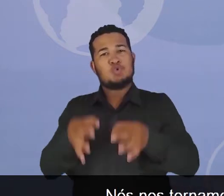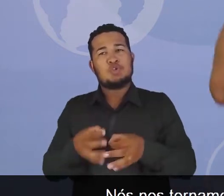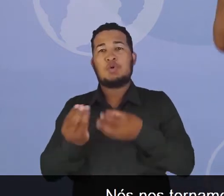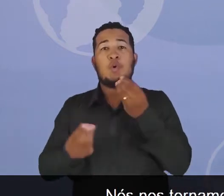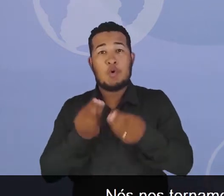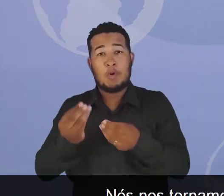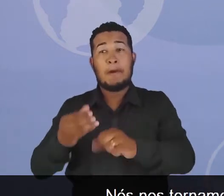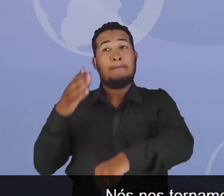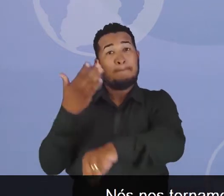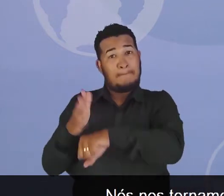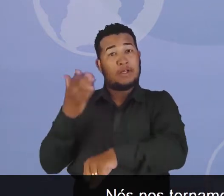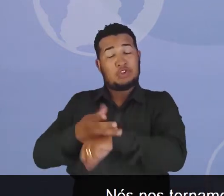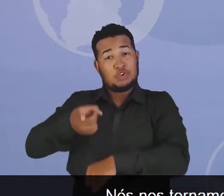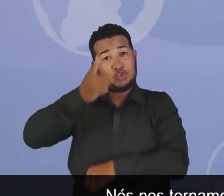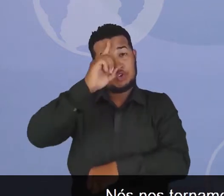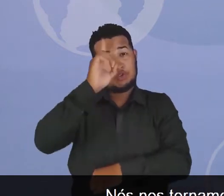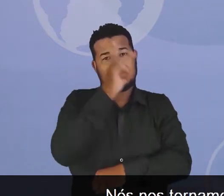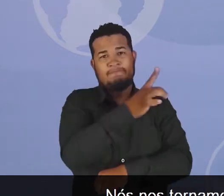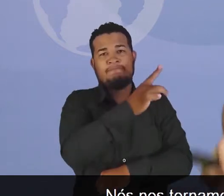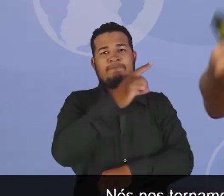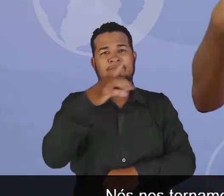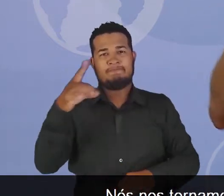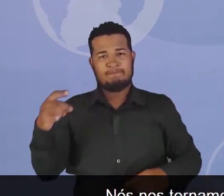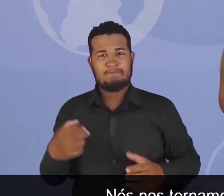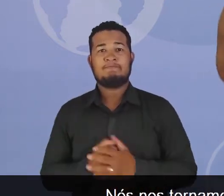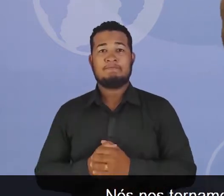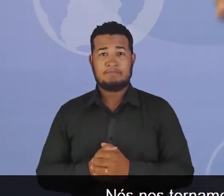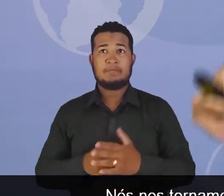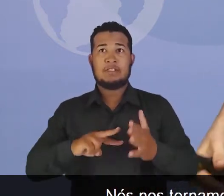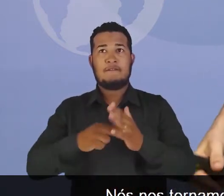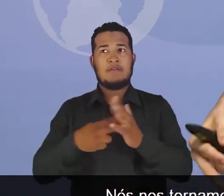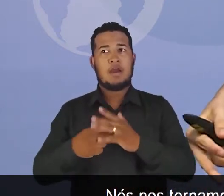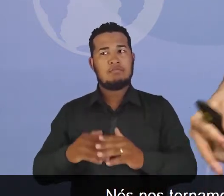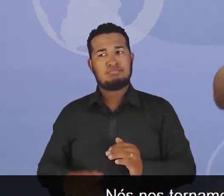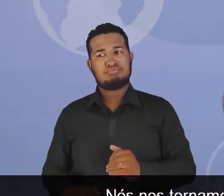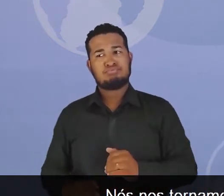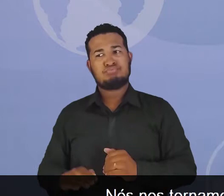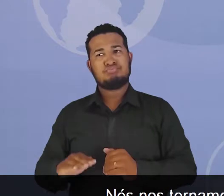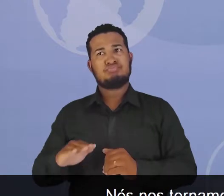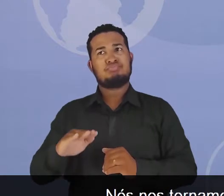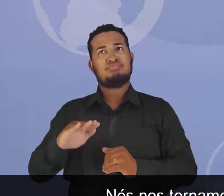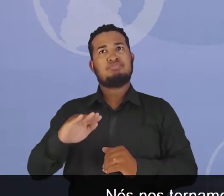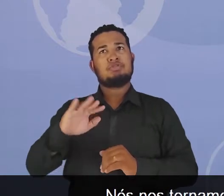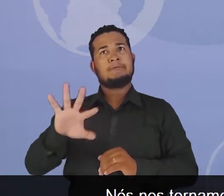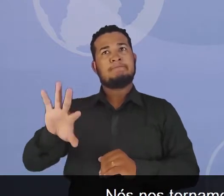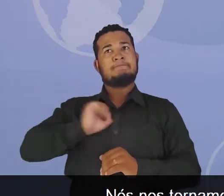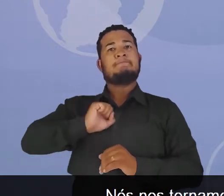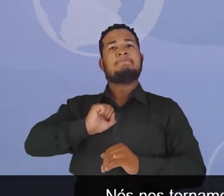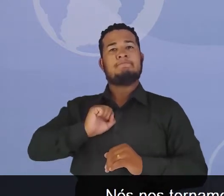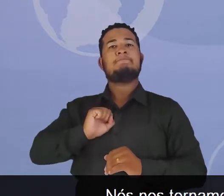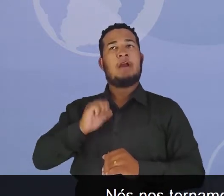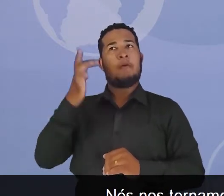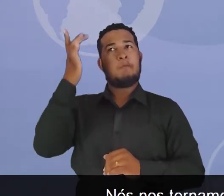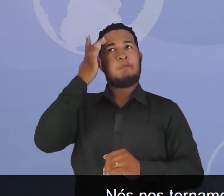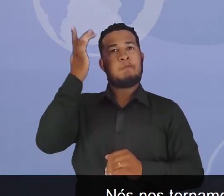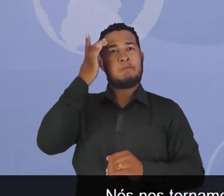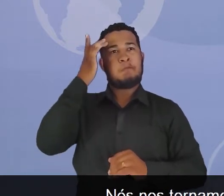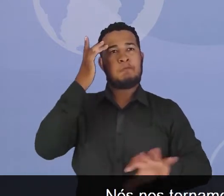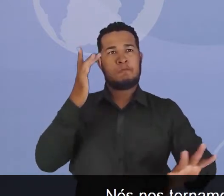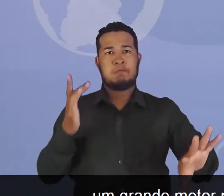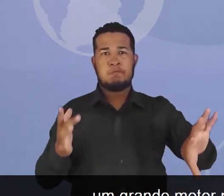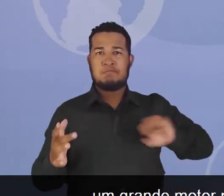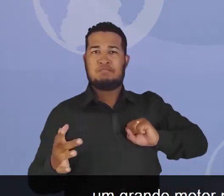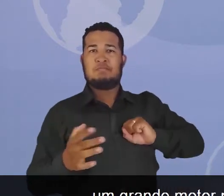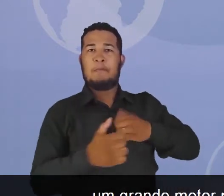nos tornamos, então, morais, nós nos tornamos sábios. E para Aristóteles,